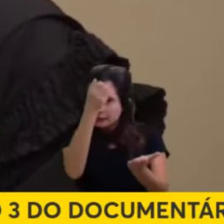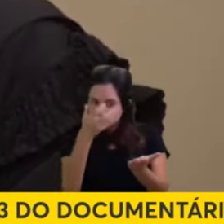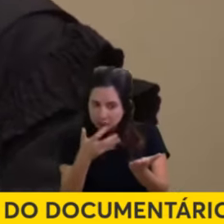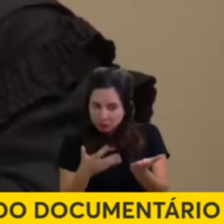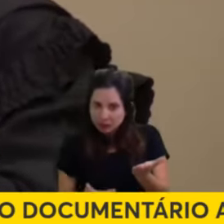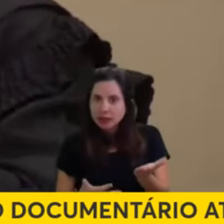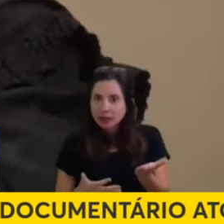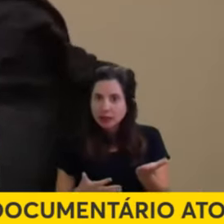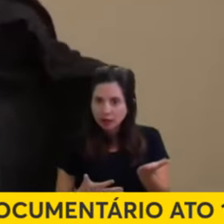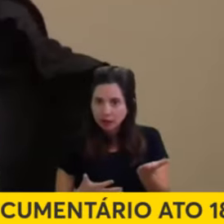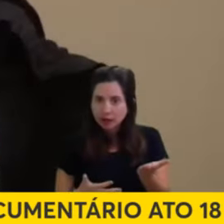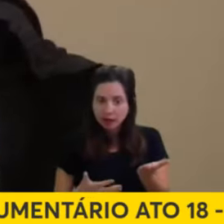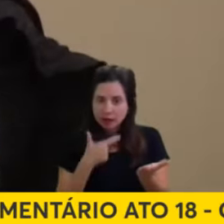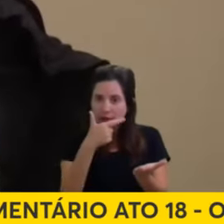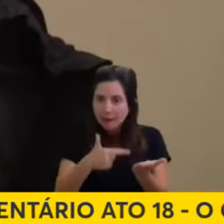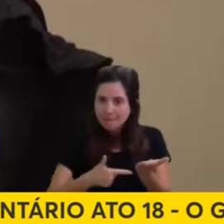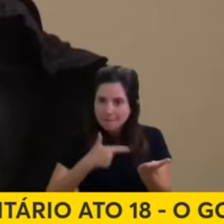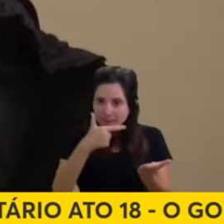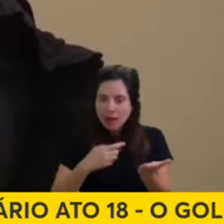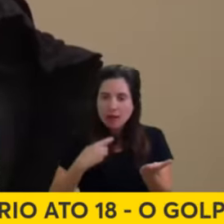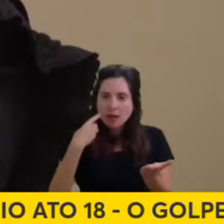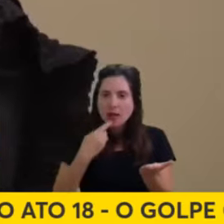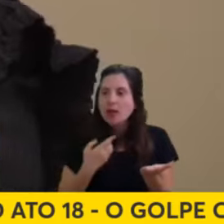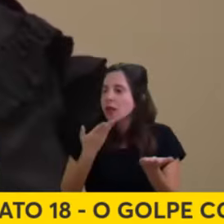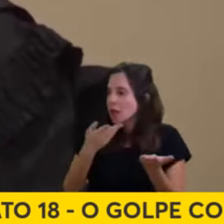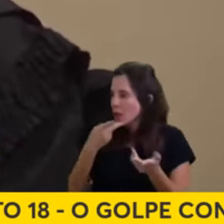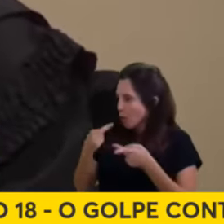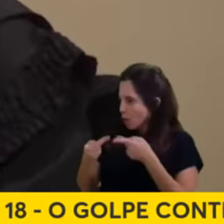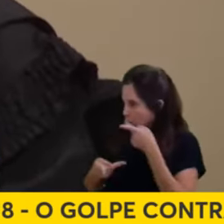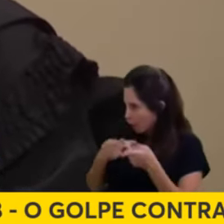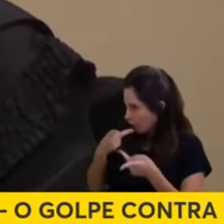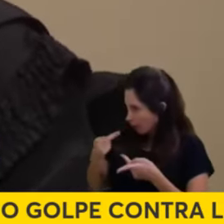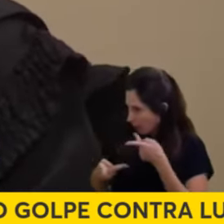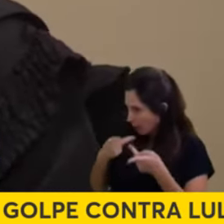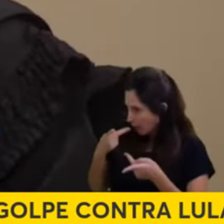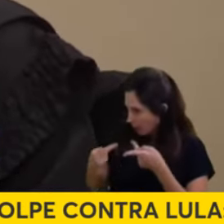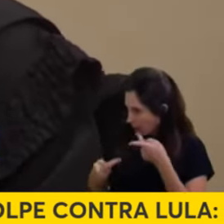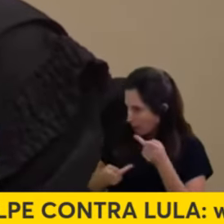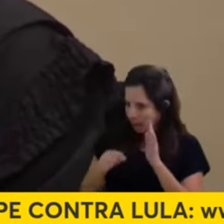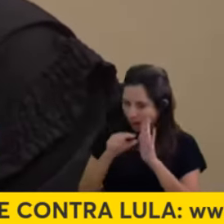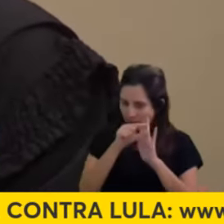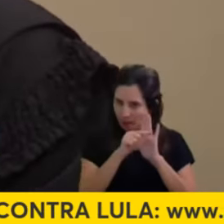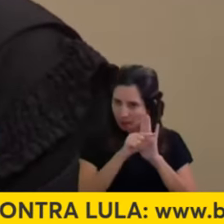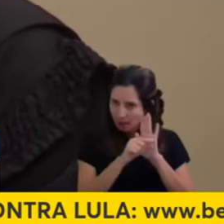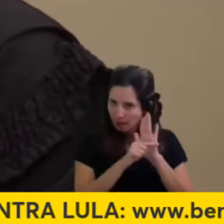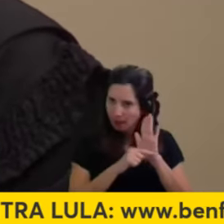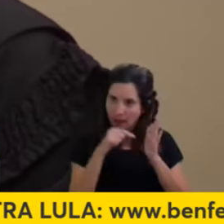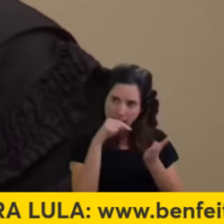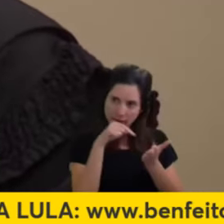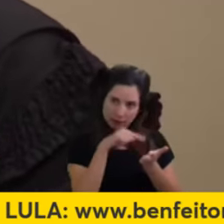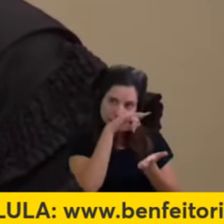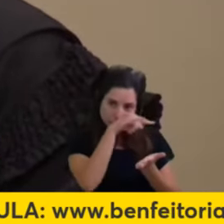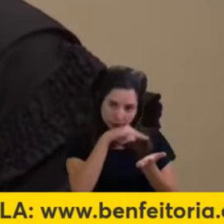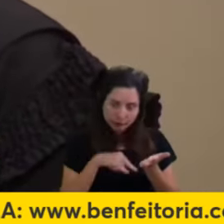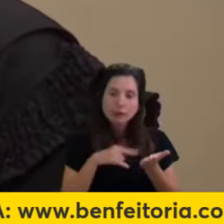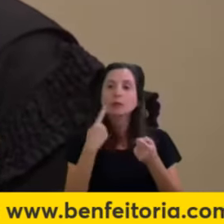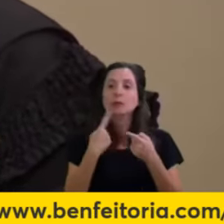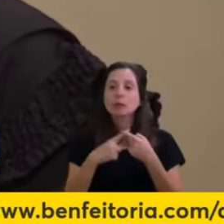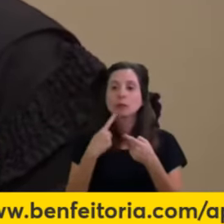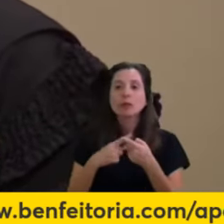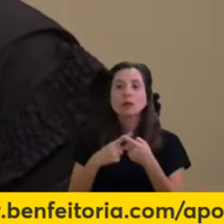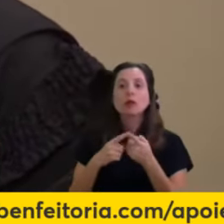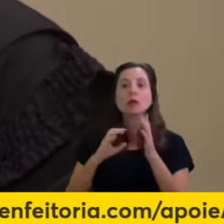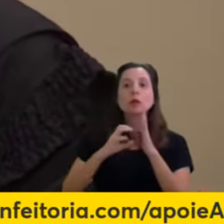pré-campanha senhor presidente farei algumas considerações Acerca das circunstâncias peculiares desse contrato até porque a inicial do partido Liberal